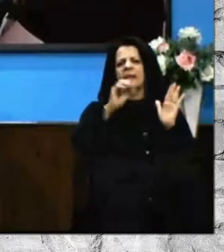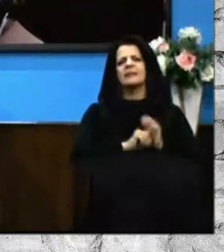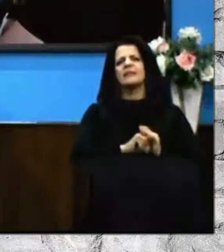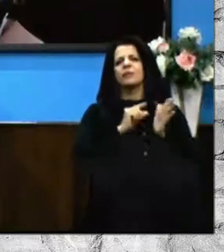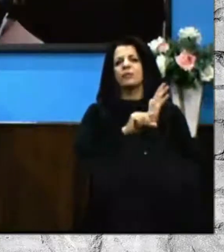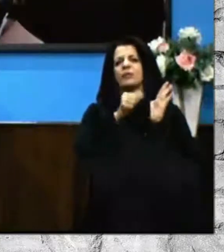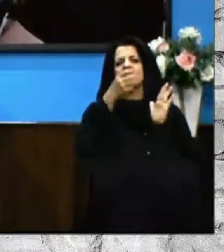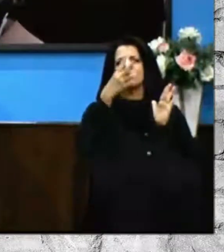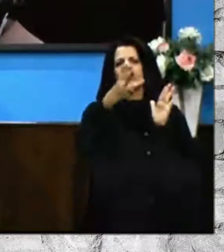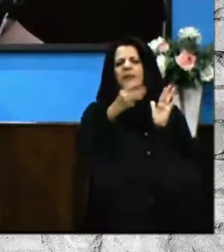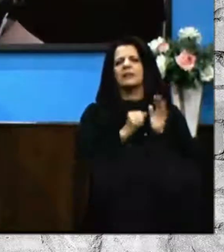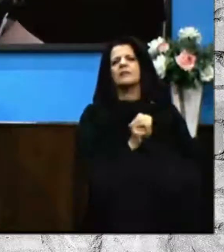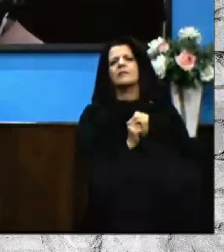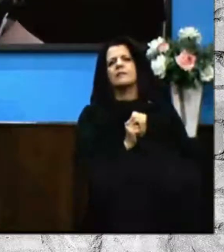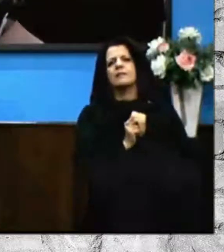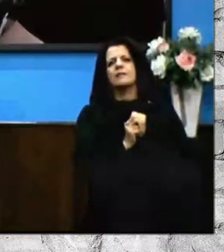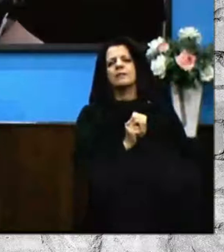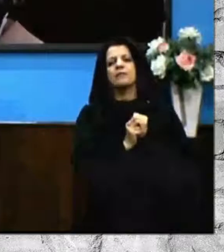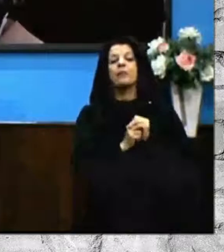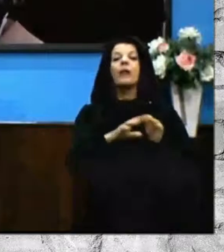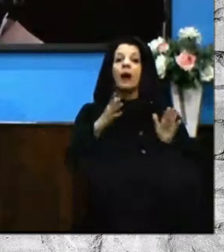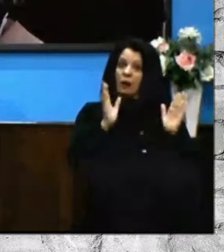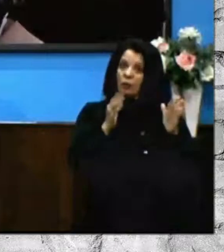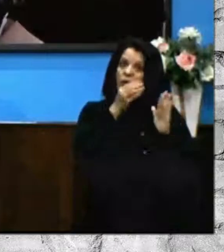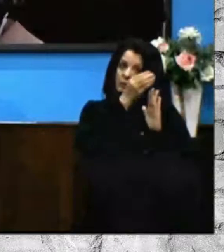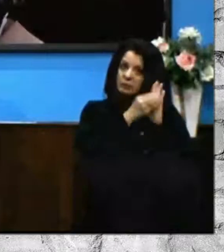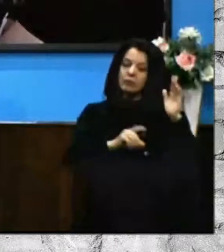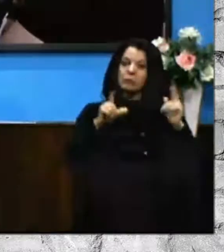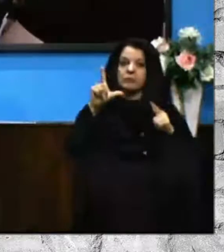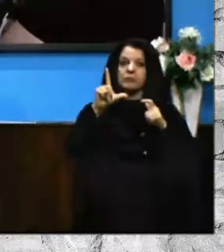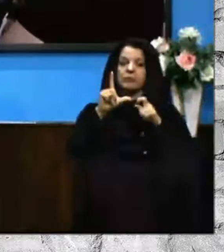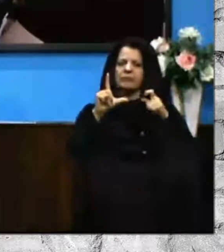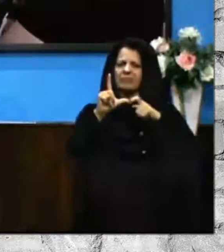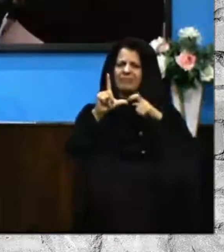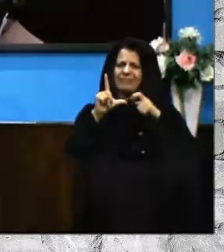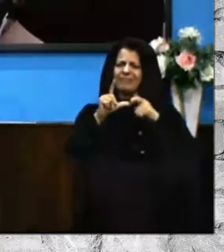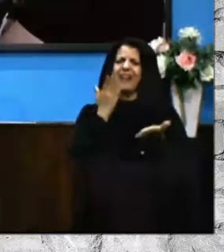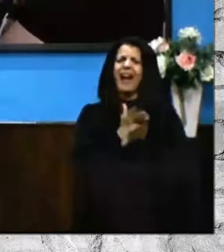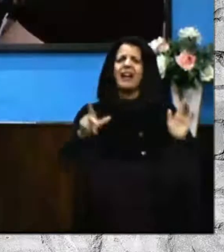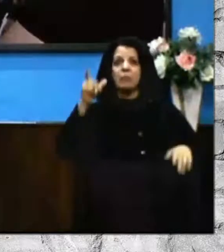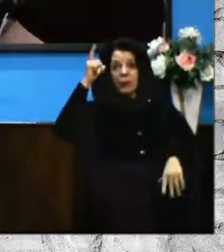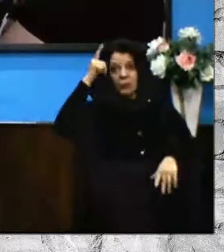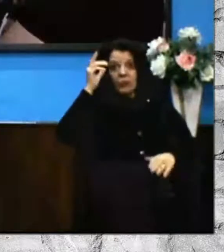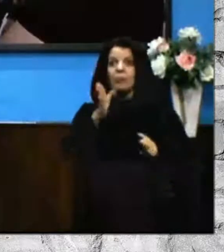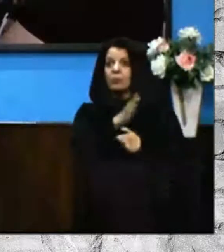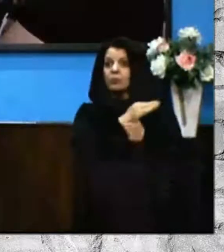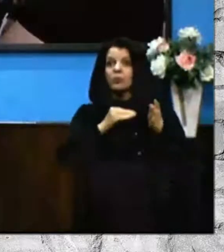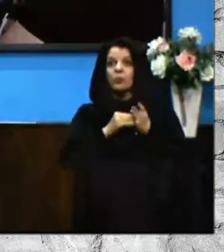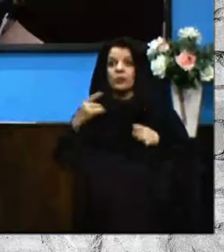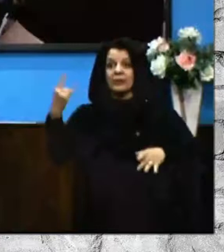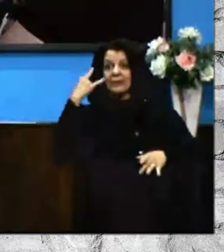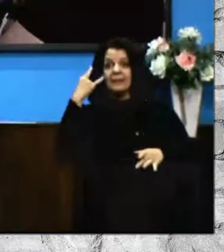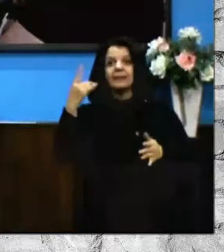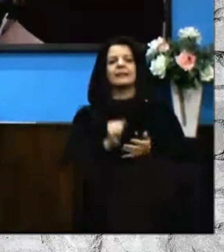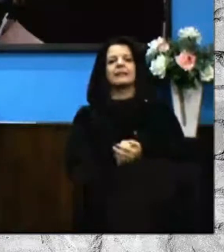13 diz, no capítulo 4 de Lucas: e acabando o diabo toda a tentação. Queridos, tentações e provações não